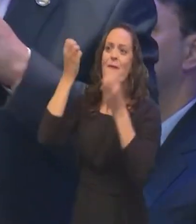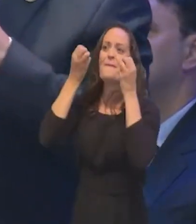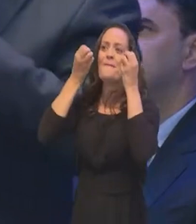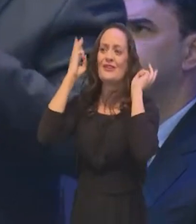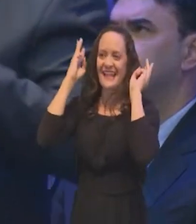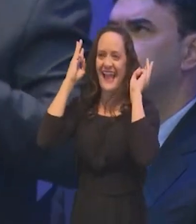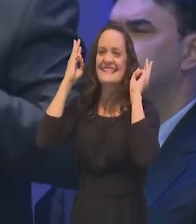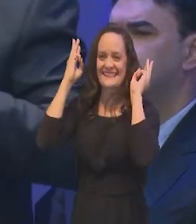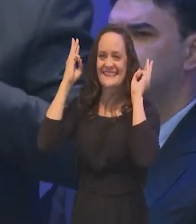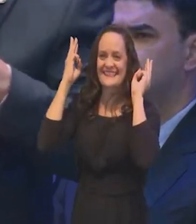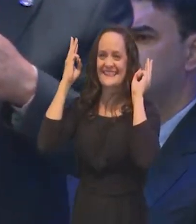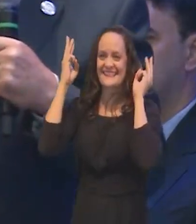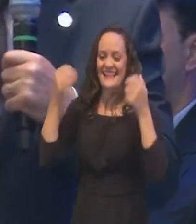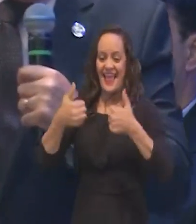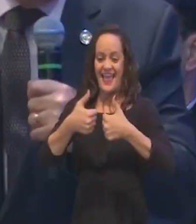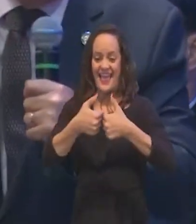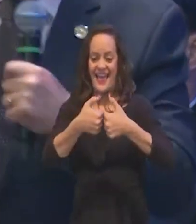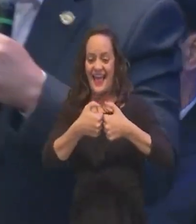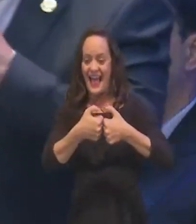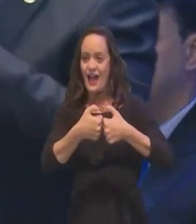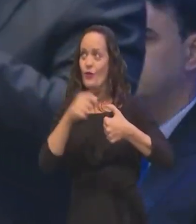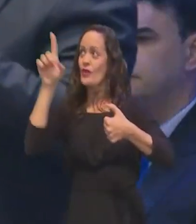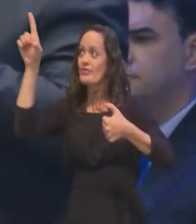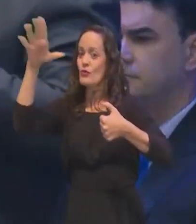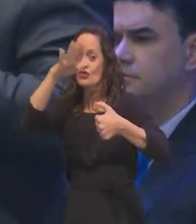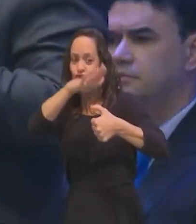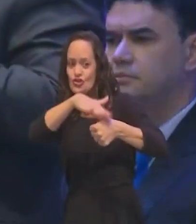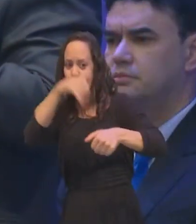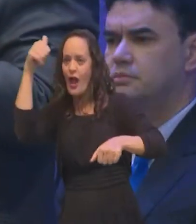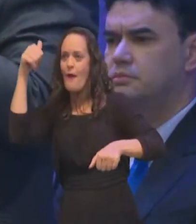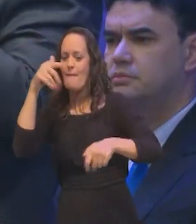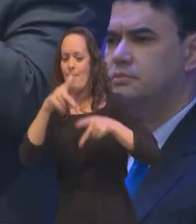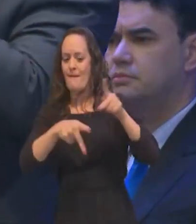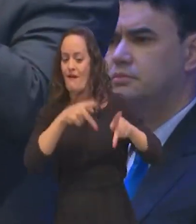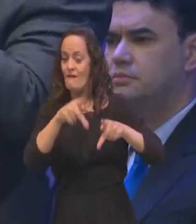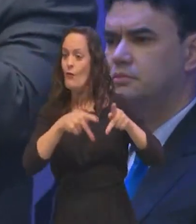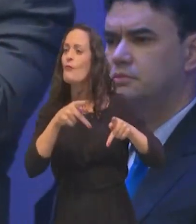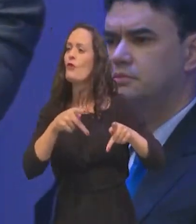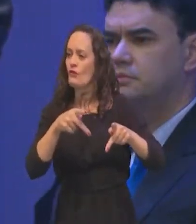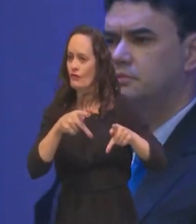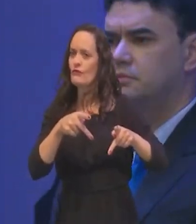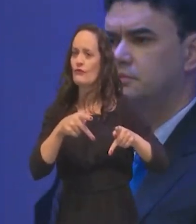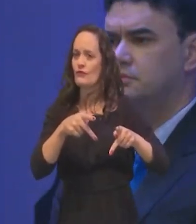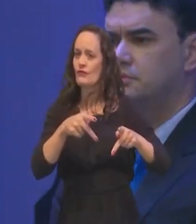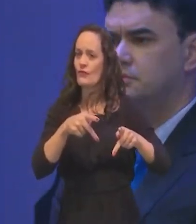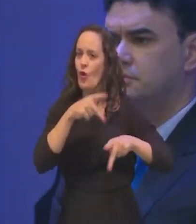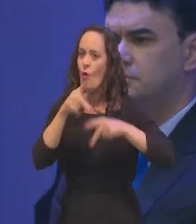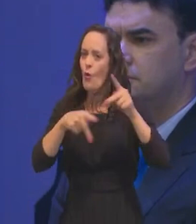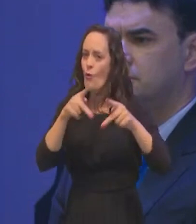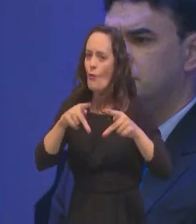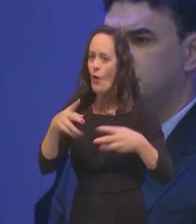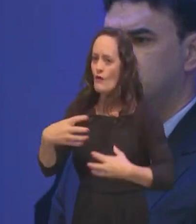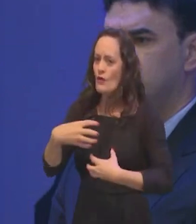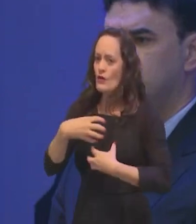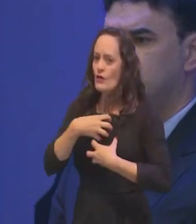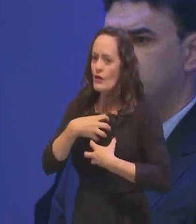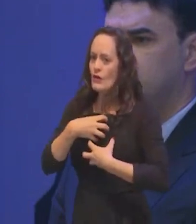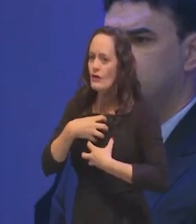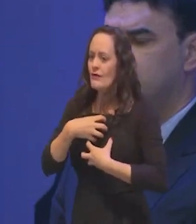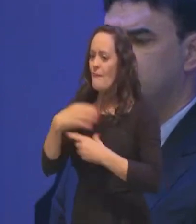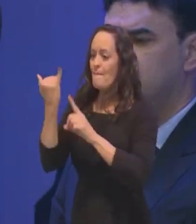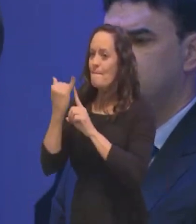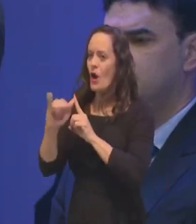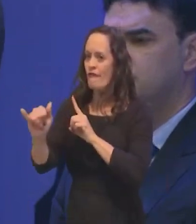na arca, quando Deus atraía o seu povo, e o povo ouvia a voz de Deus através do seu